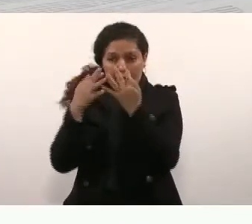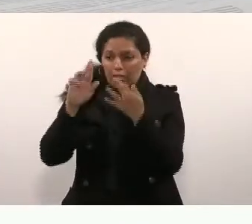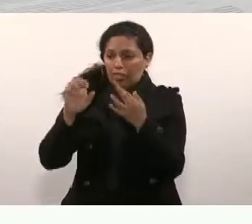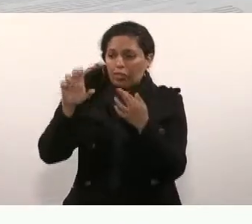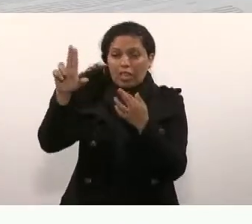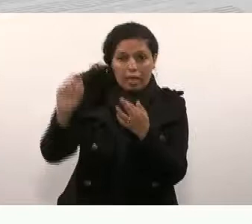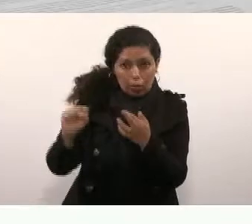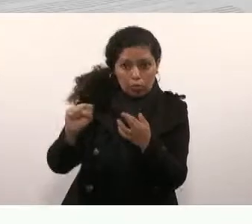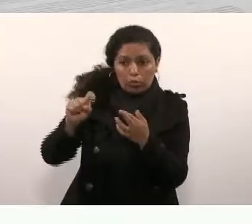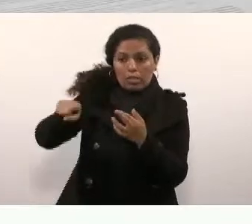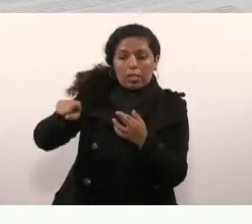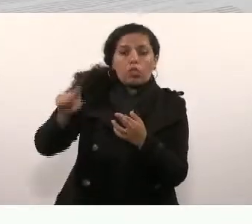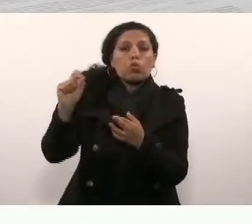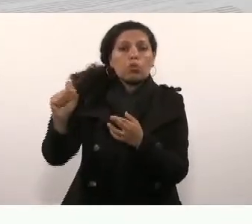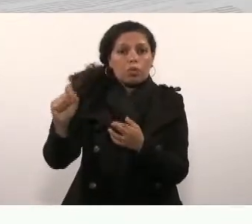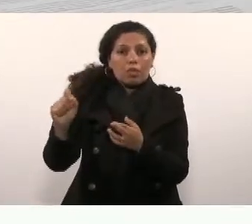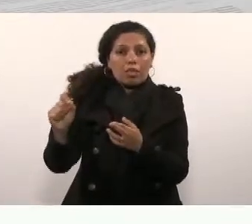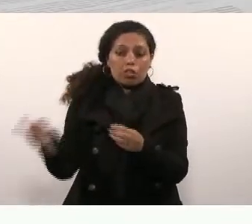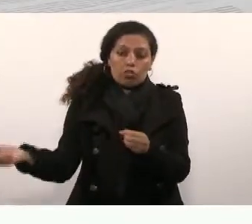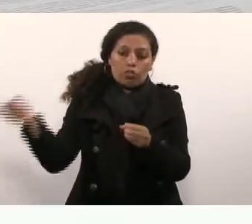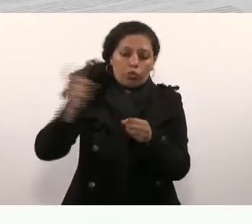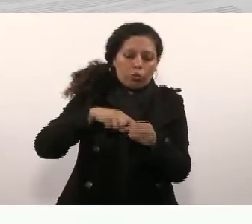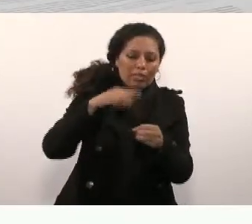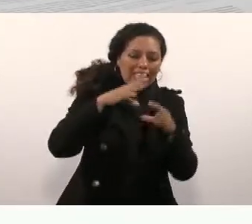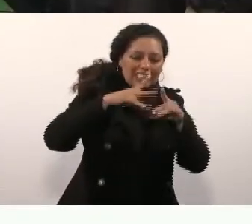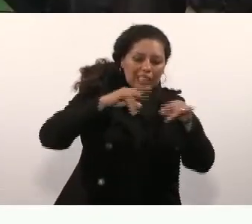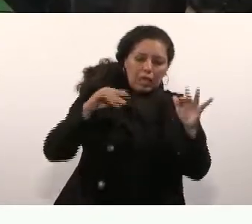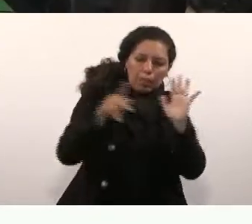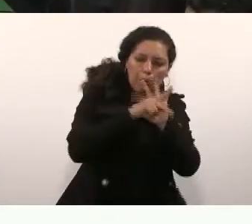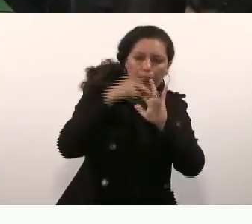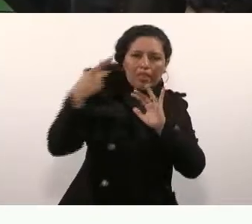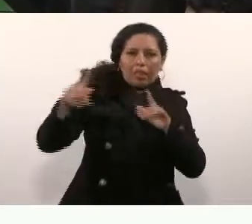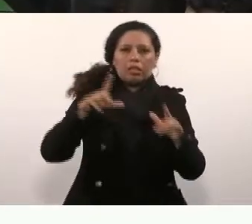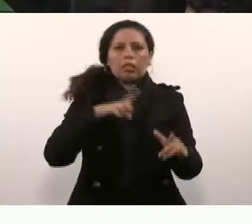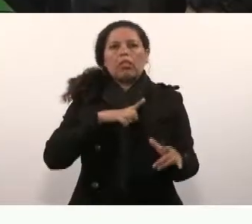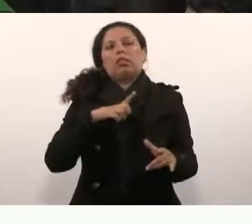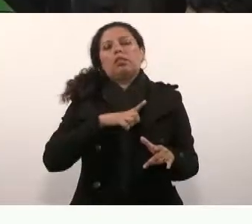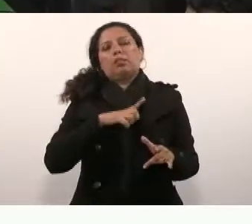reintegração de posse. Perfeito. Eu tinha esquecido aqui.